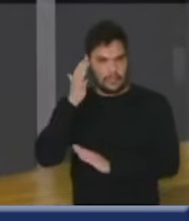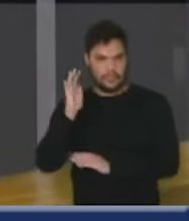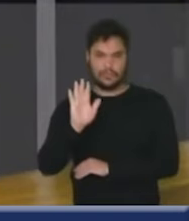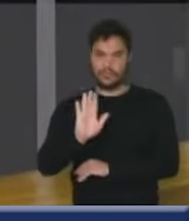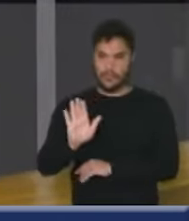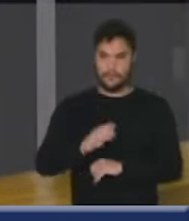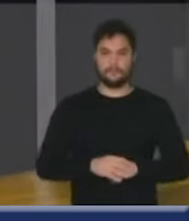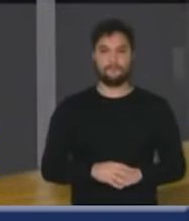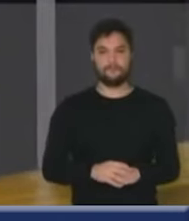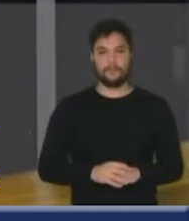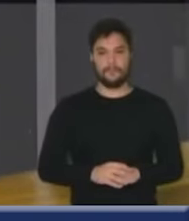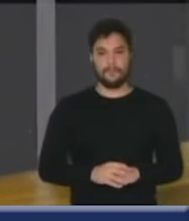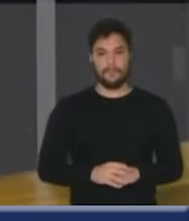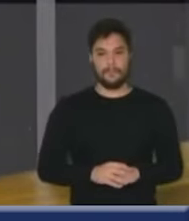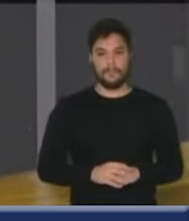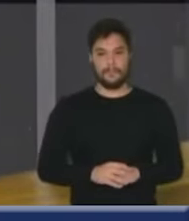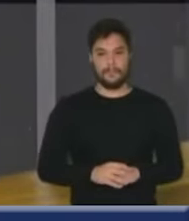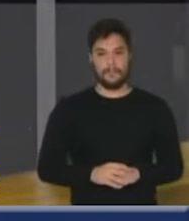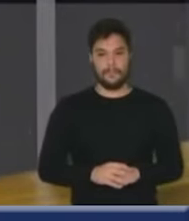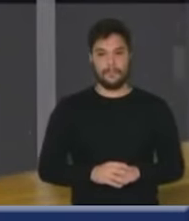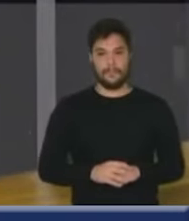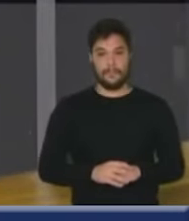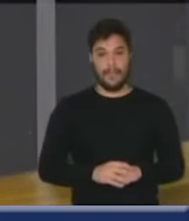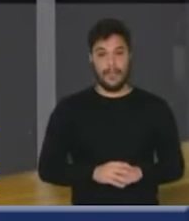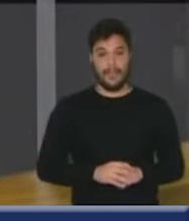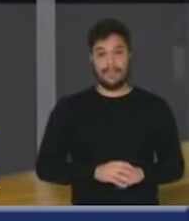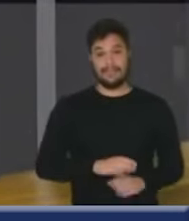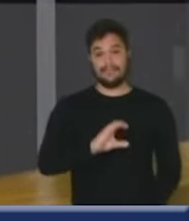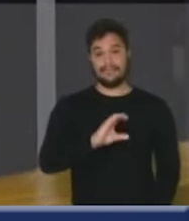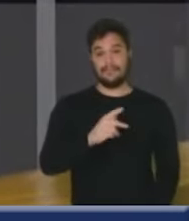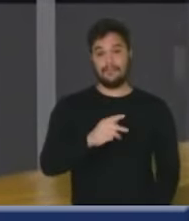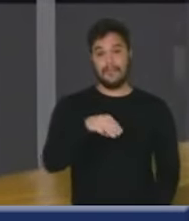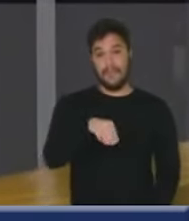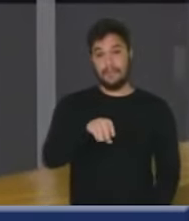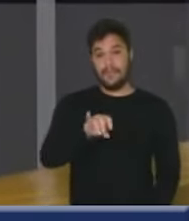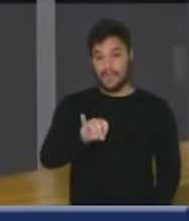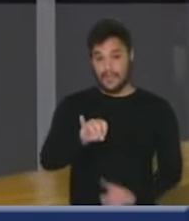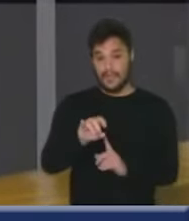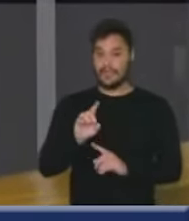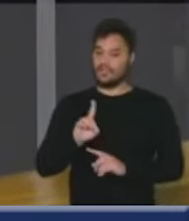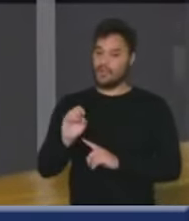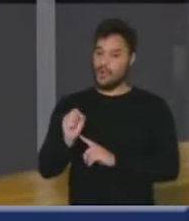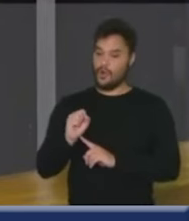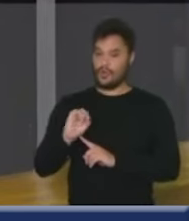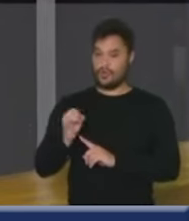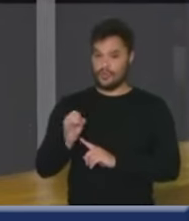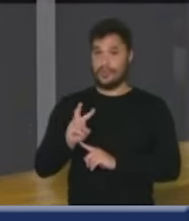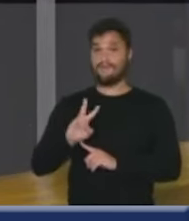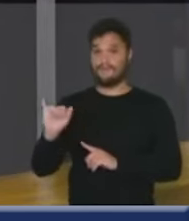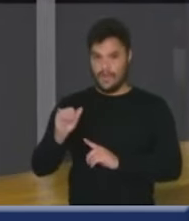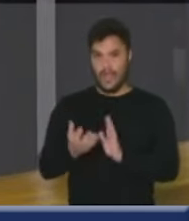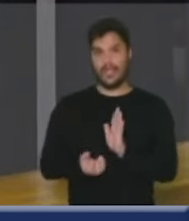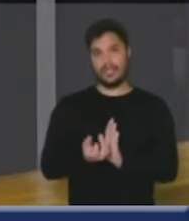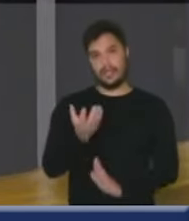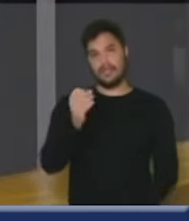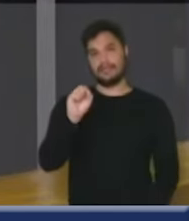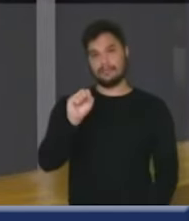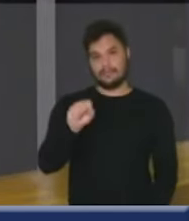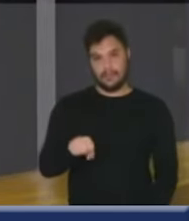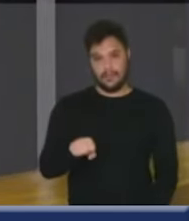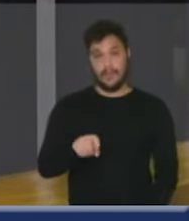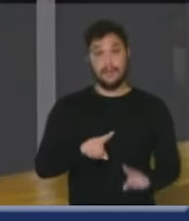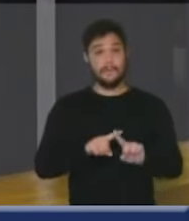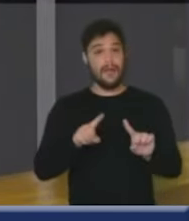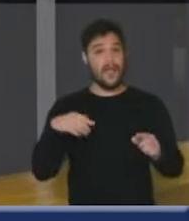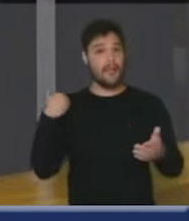da comissão parlamentar mista de inquérito do outro de Janeiro Ela será instalada Só que ainda não